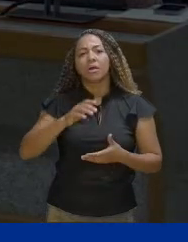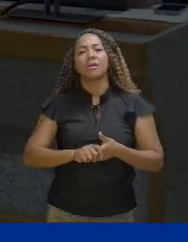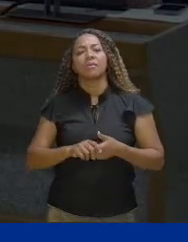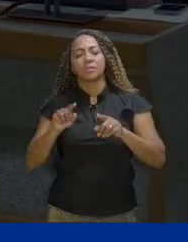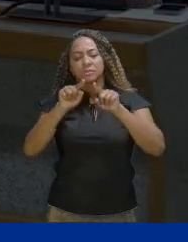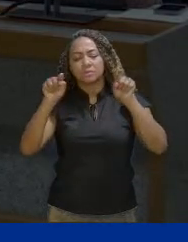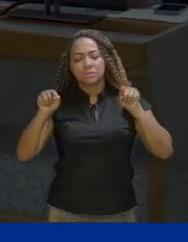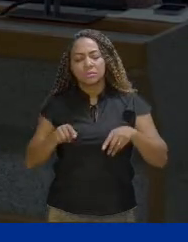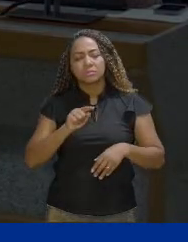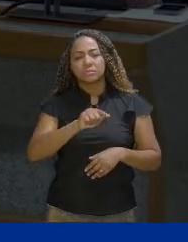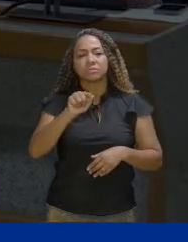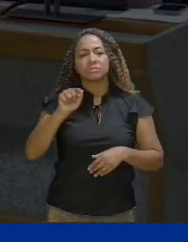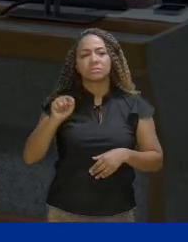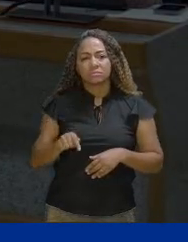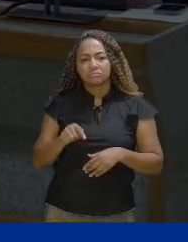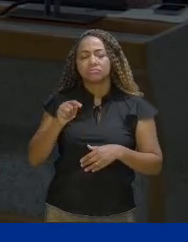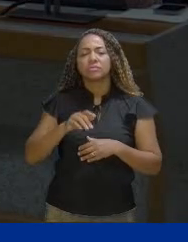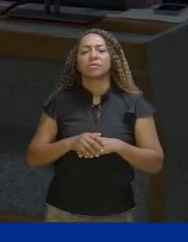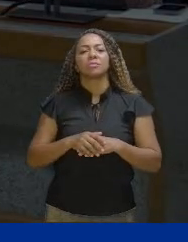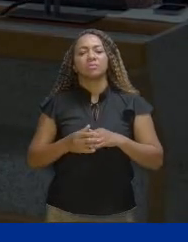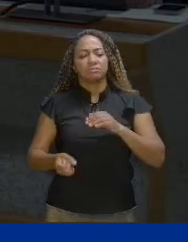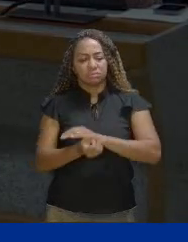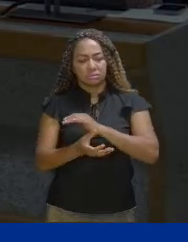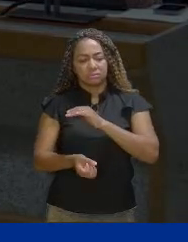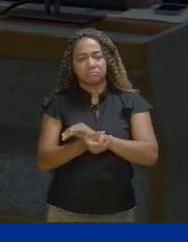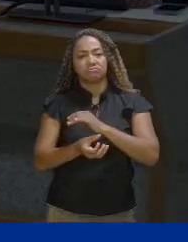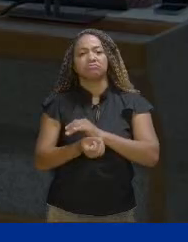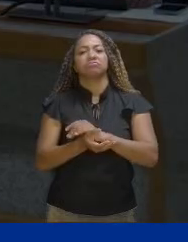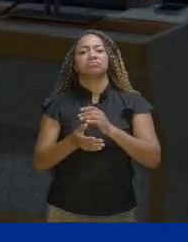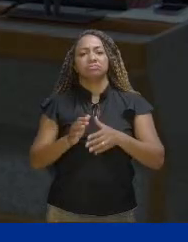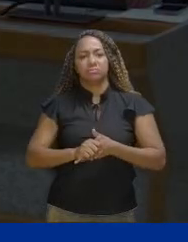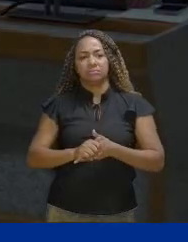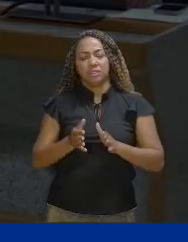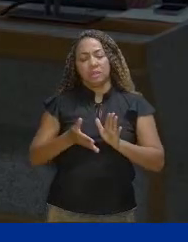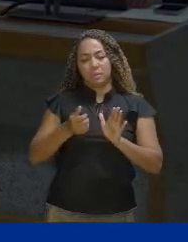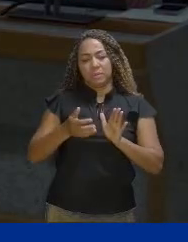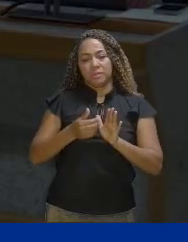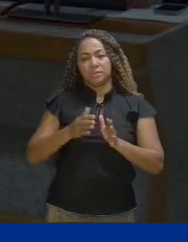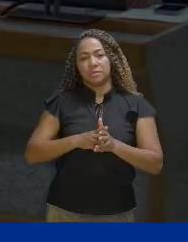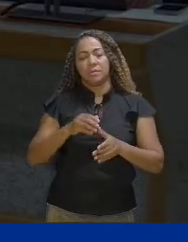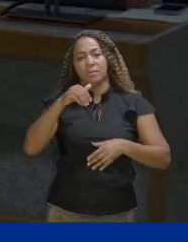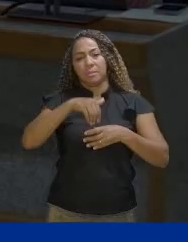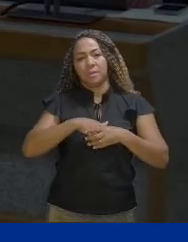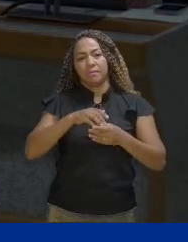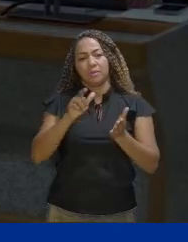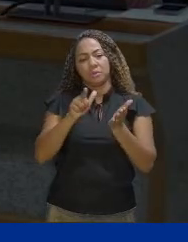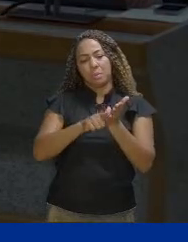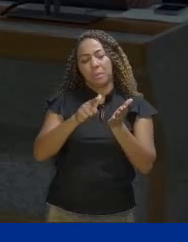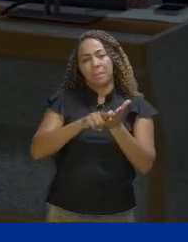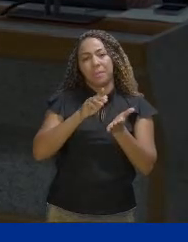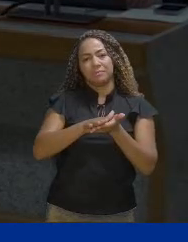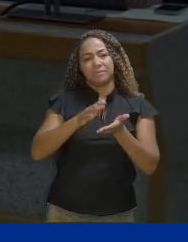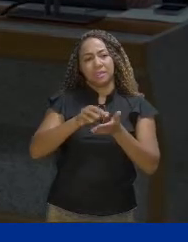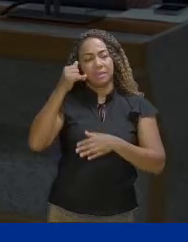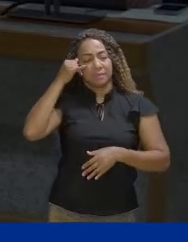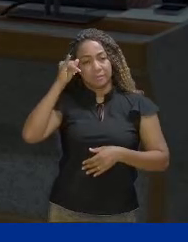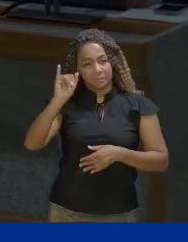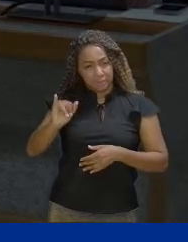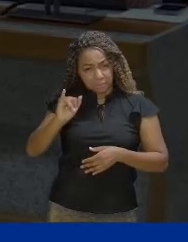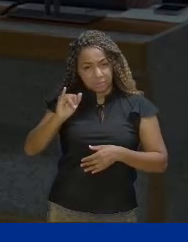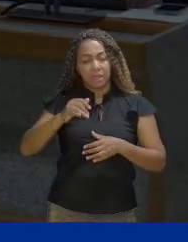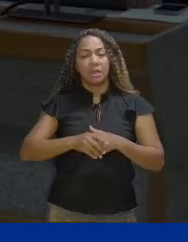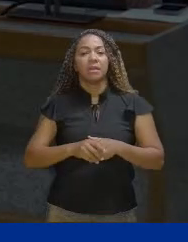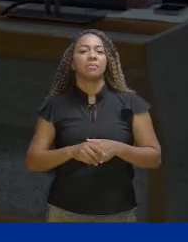urnas eletrônicas possam ser fraudadas e que a opção pelo voto impresso, embora pudesse evitar toda a celeuma que se